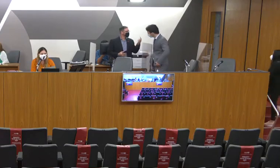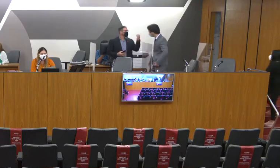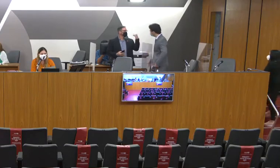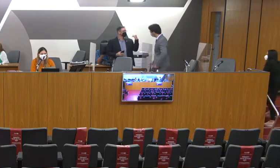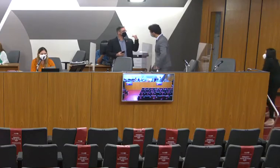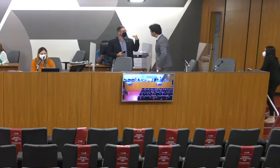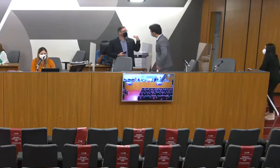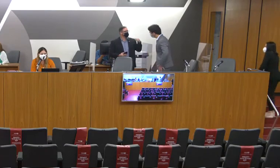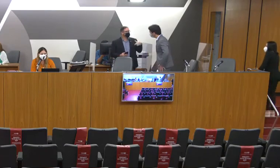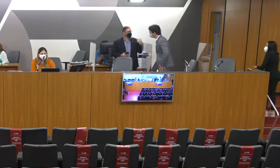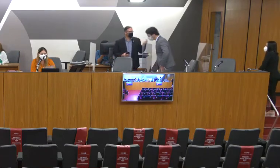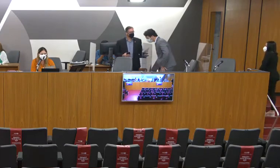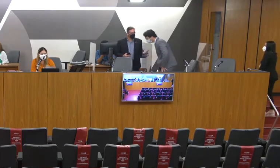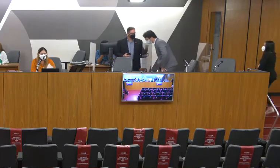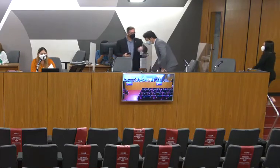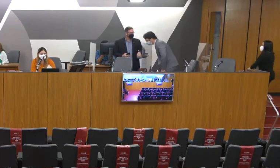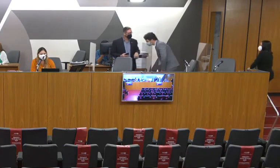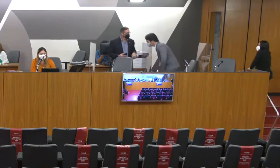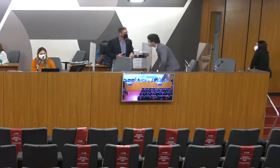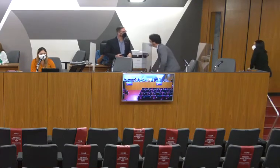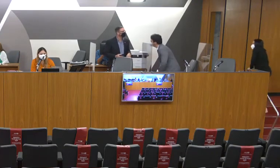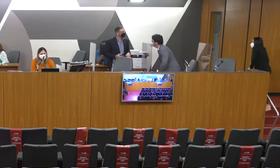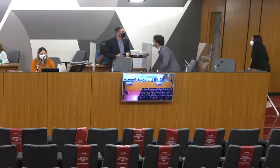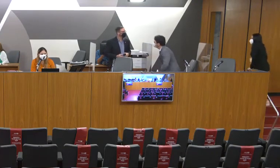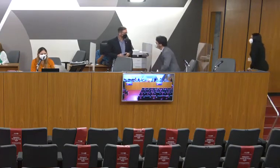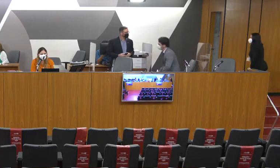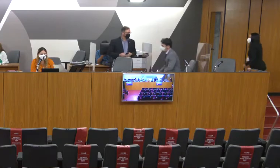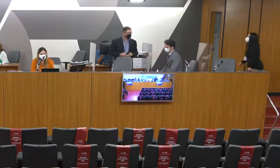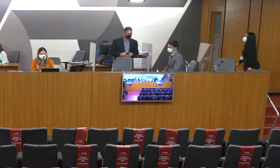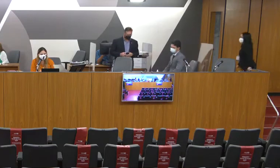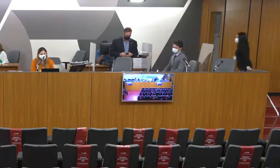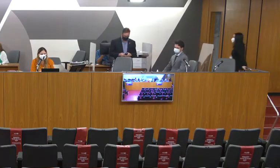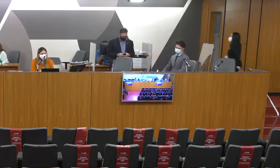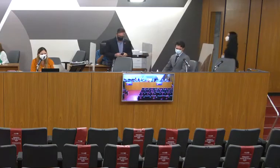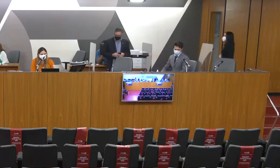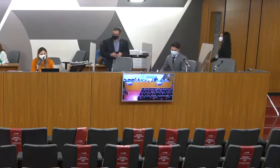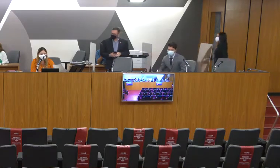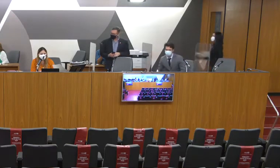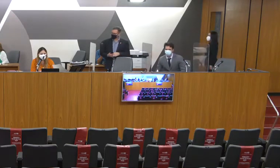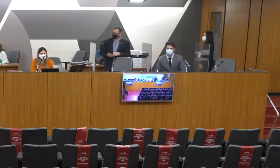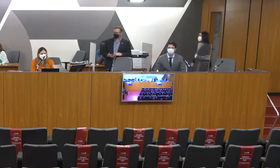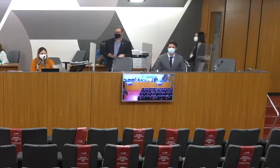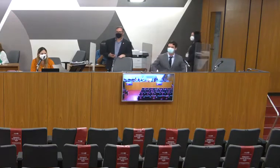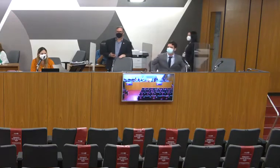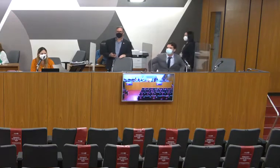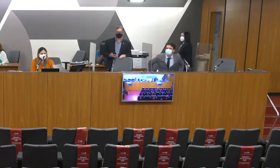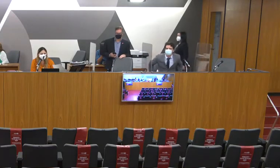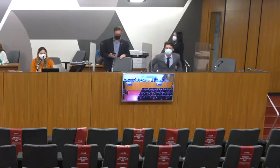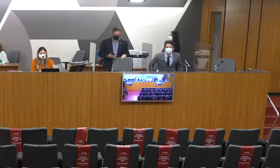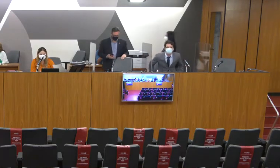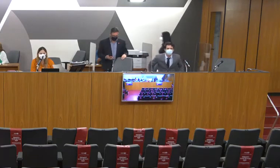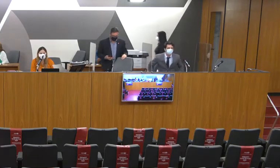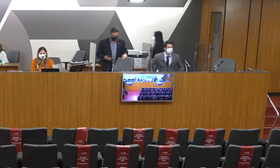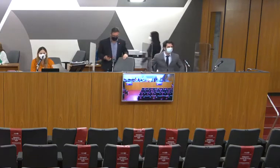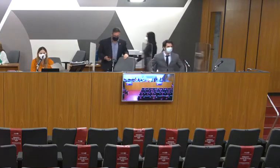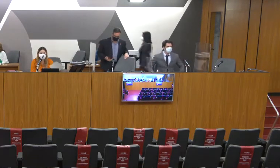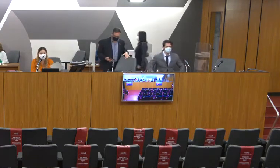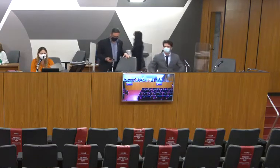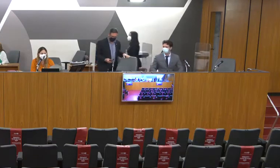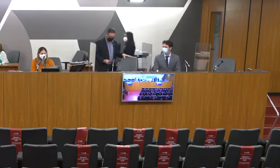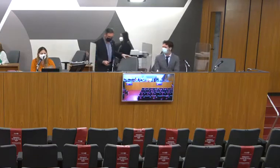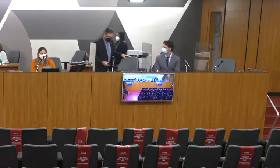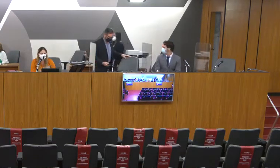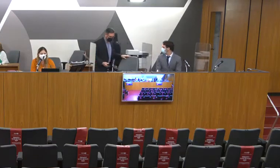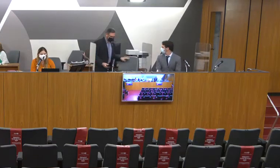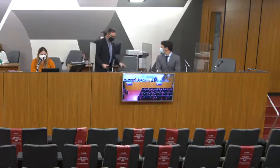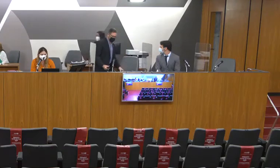Ordinária da 19ª Legislatura. A presidência vai suspender os trabalhos por alguns minutos para nós terminarmos de receber os convidados